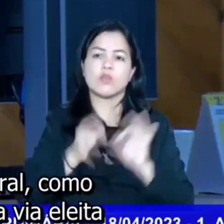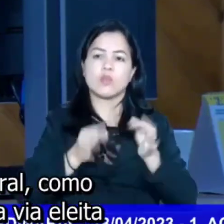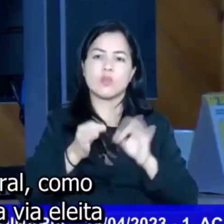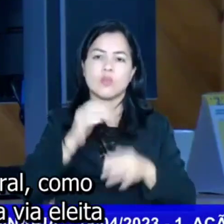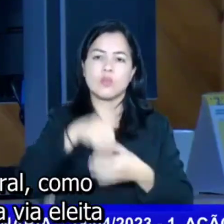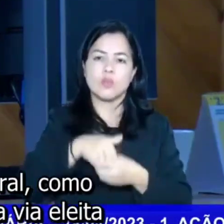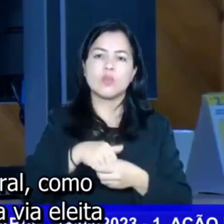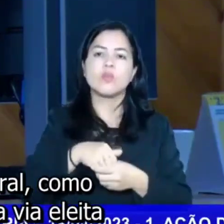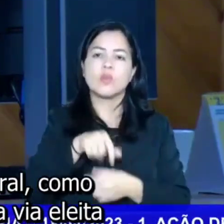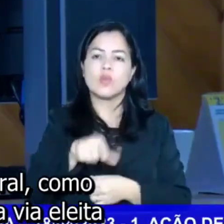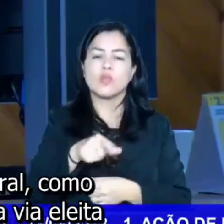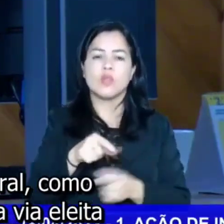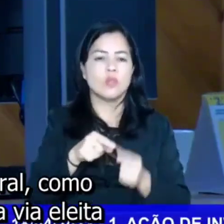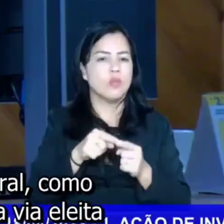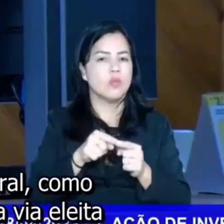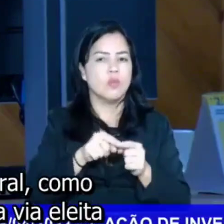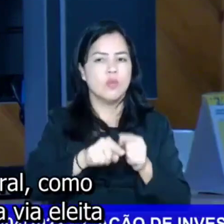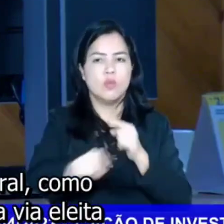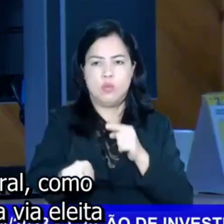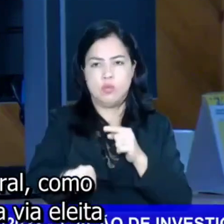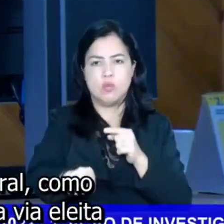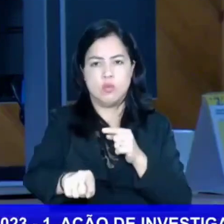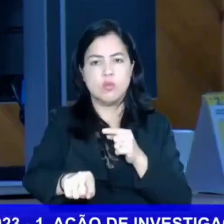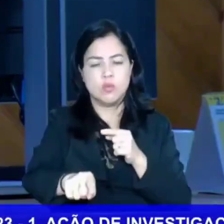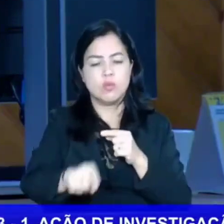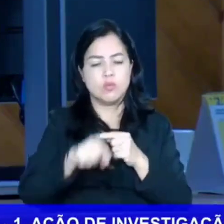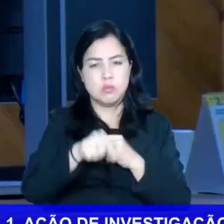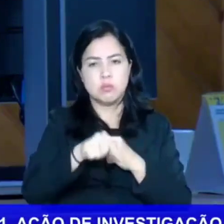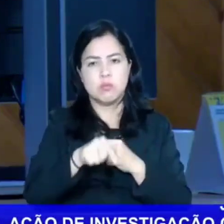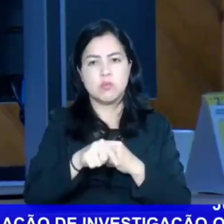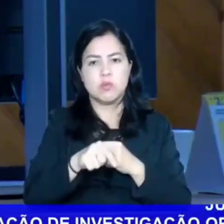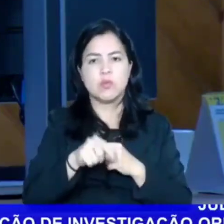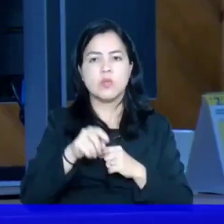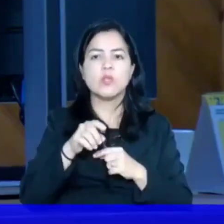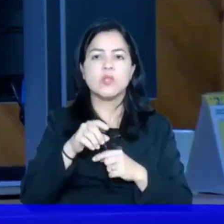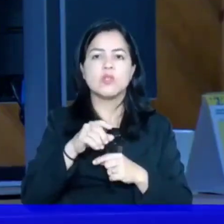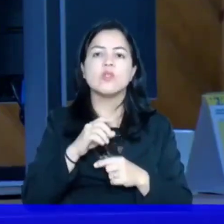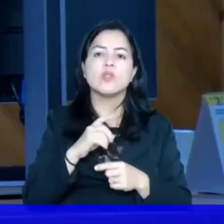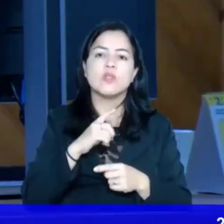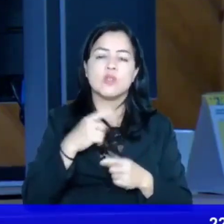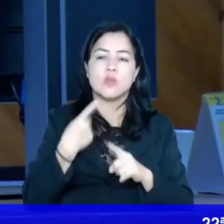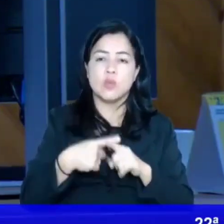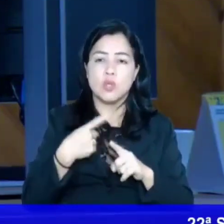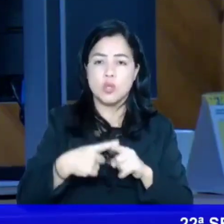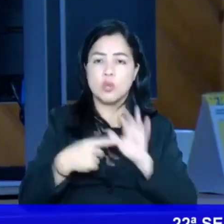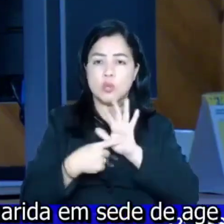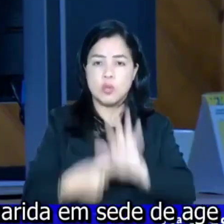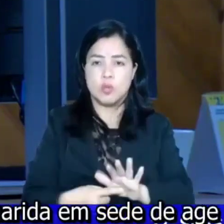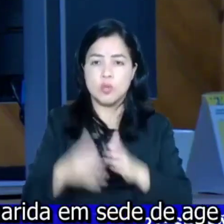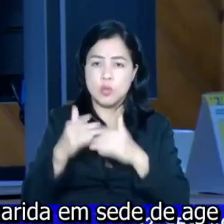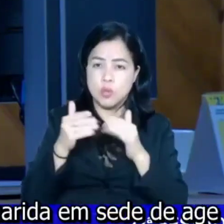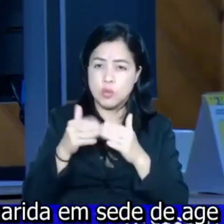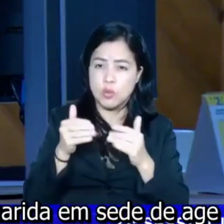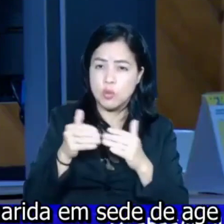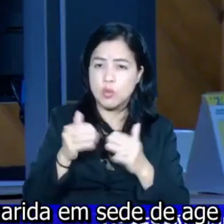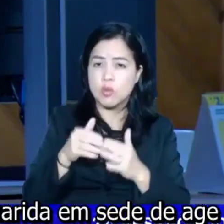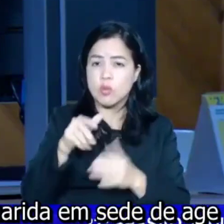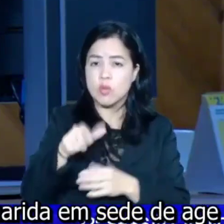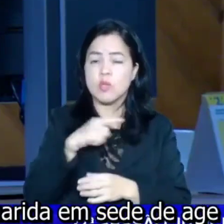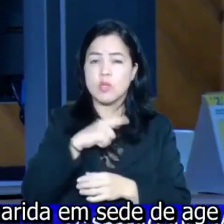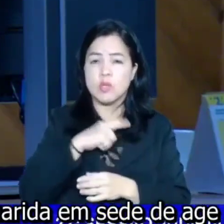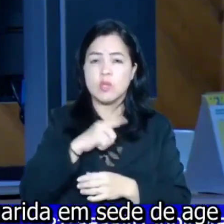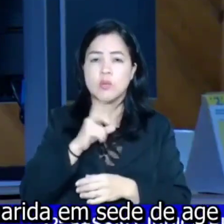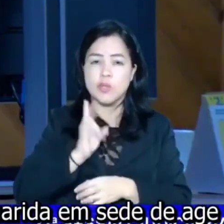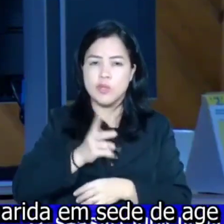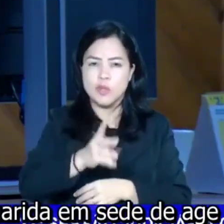manifestou-se pela inadequação da via eleita ao afirmar que o pedido para assegurar a